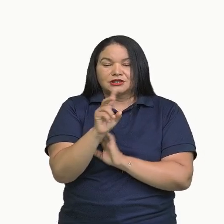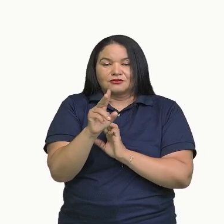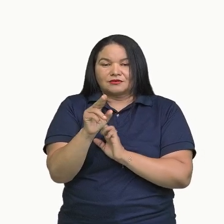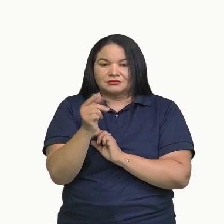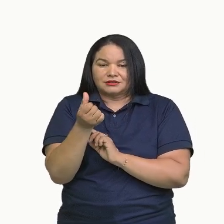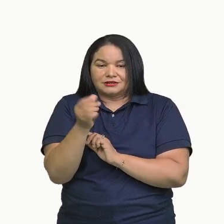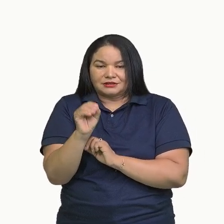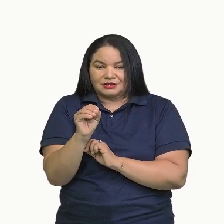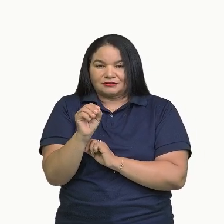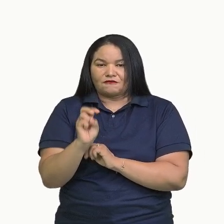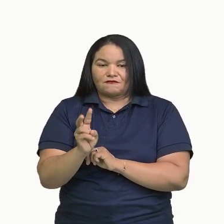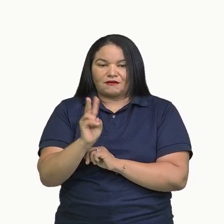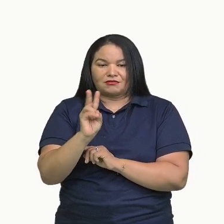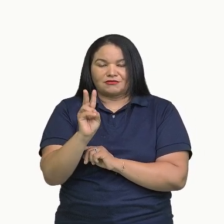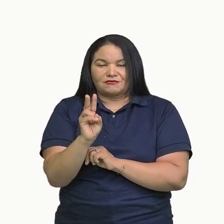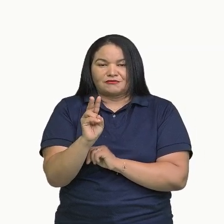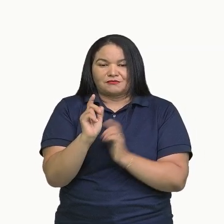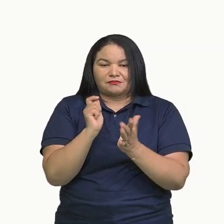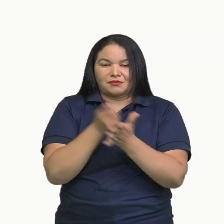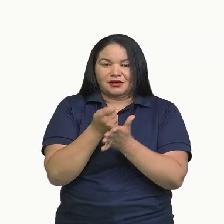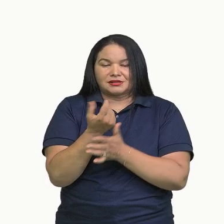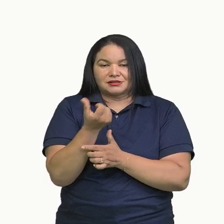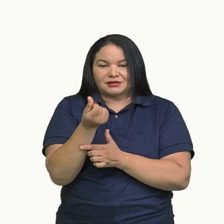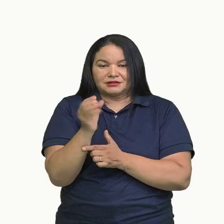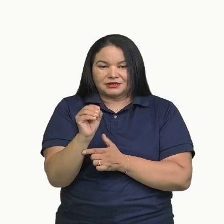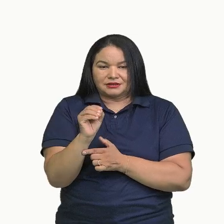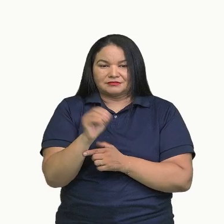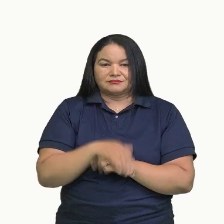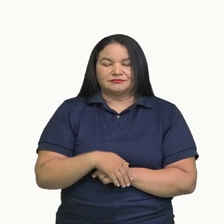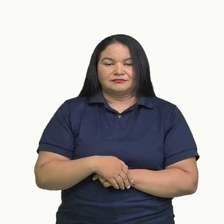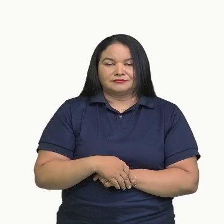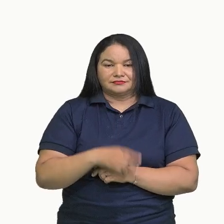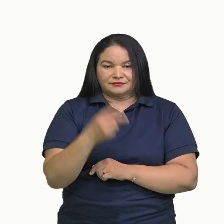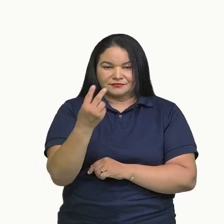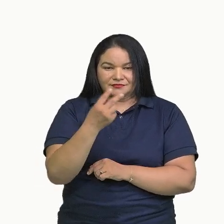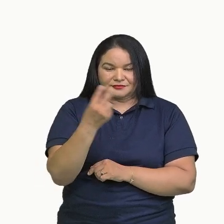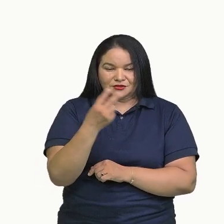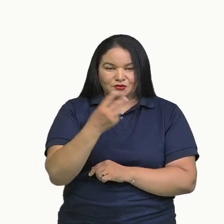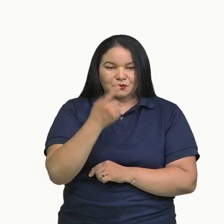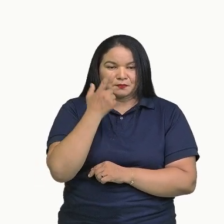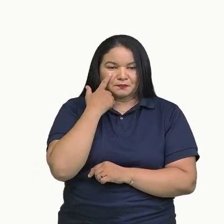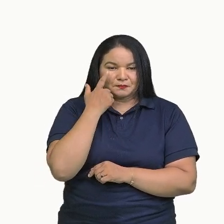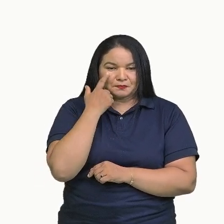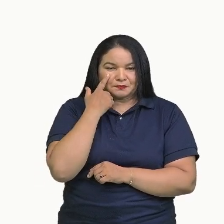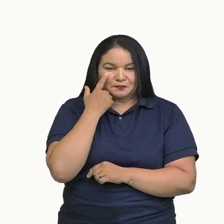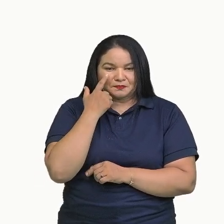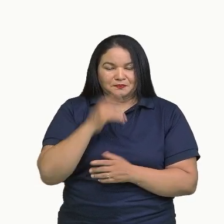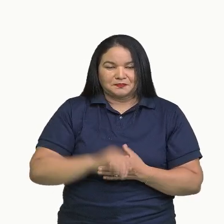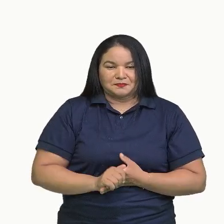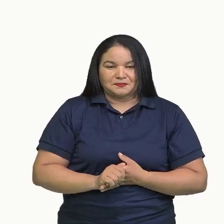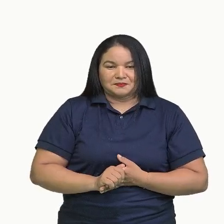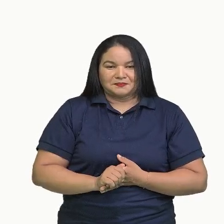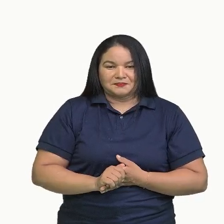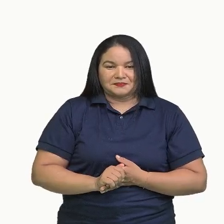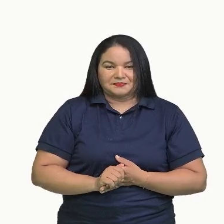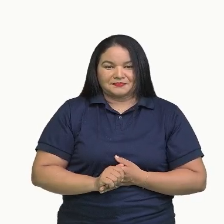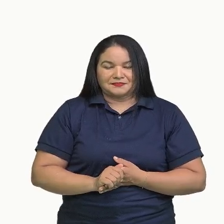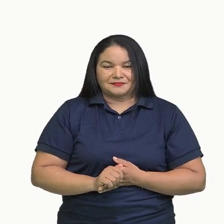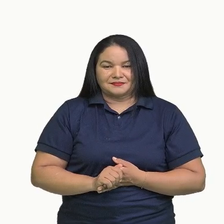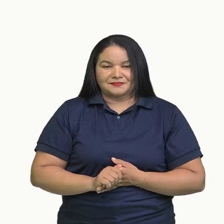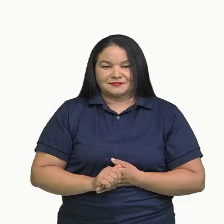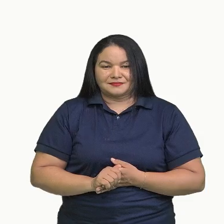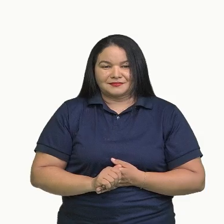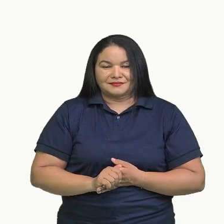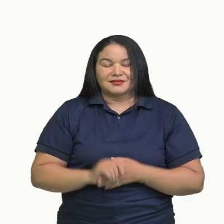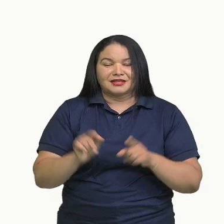do produto, R$ 60. Uma segunda condição, aí, olha, antes de passar para o segundo exemplo,